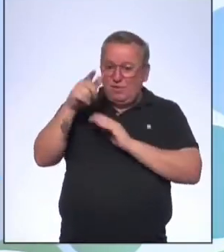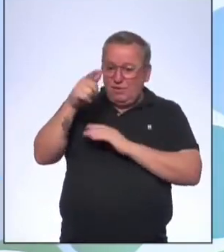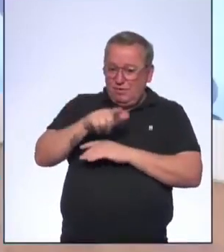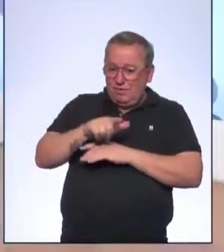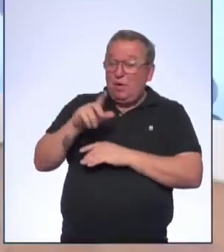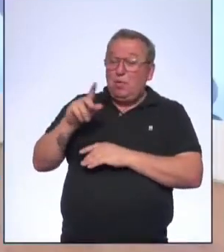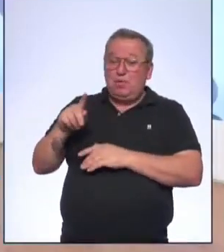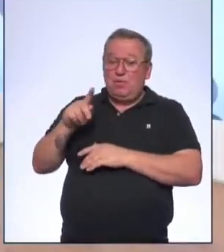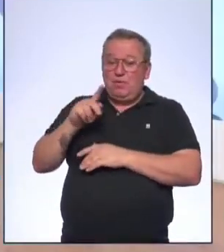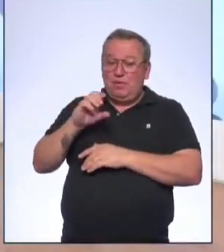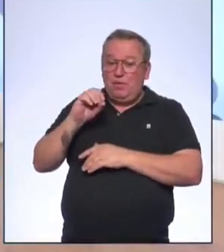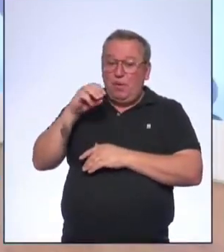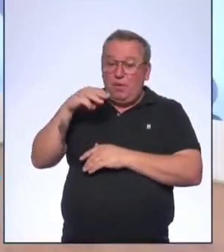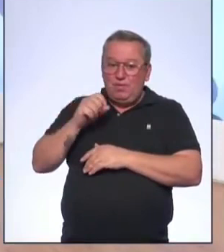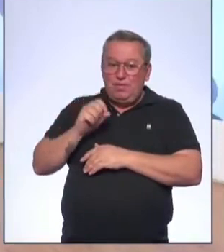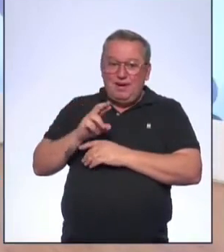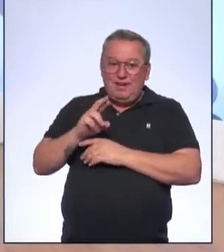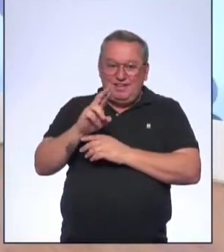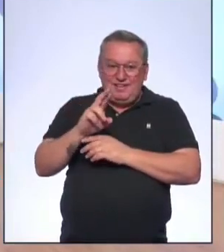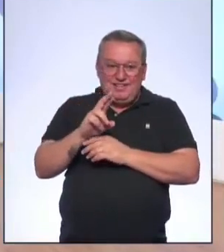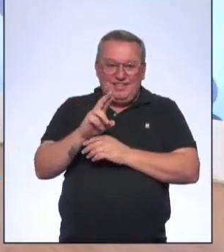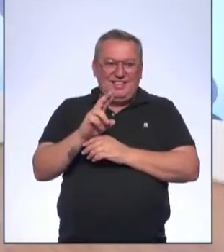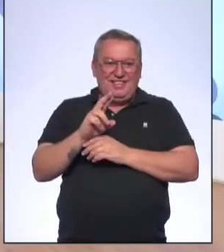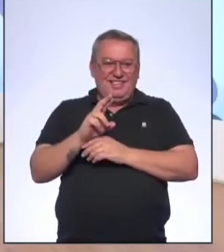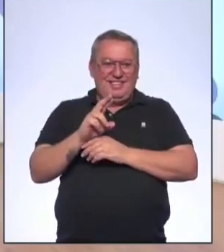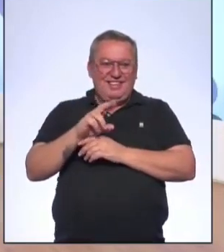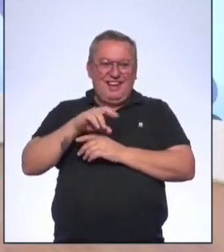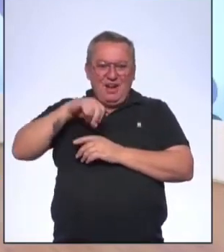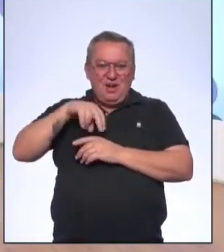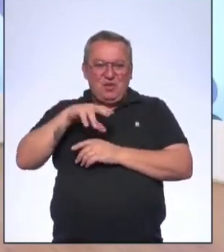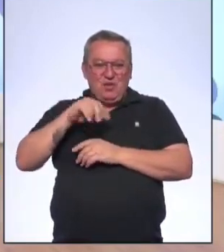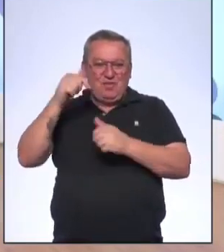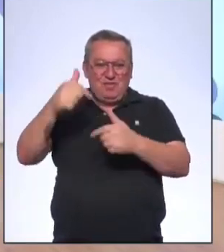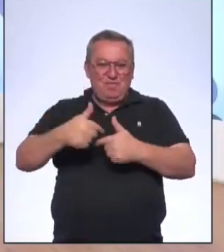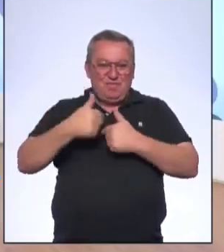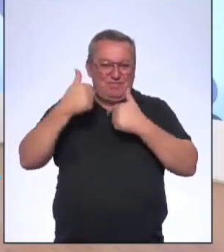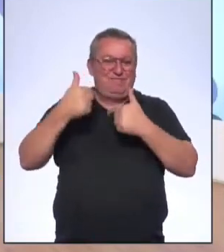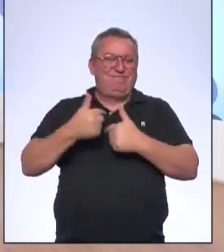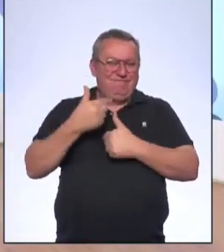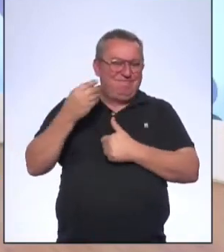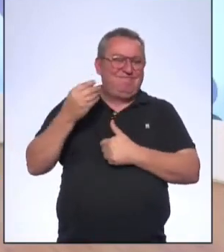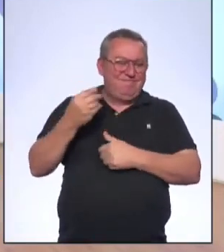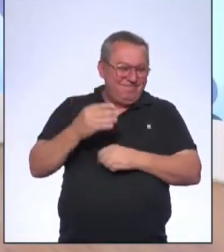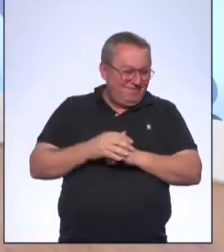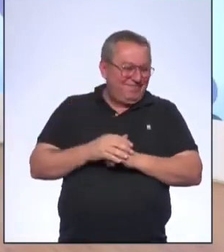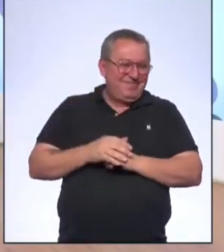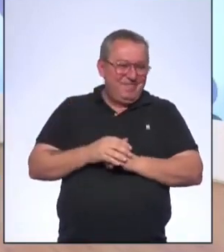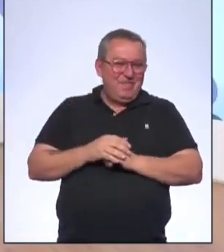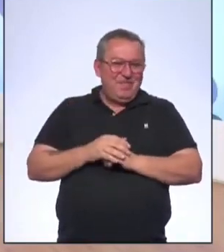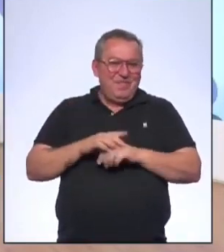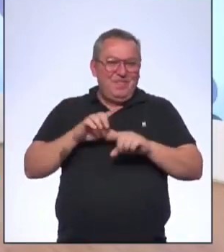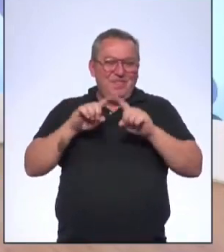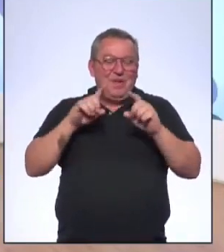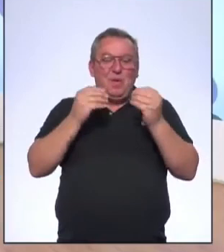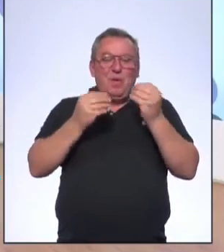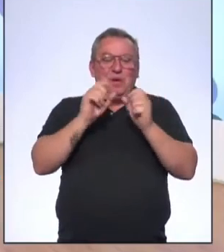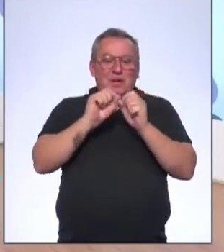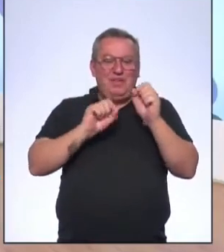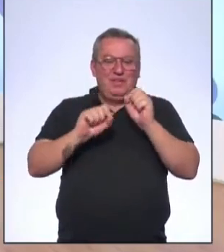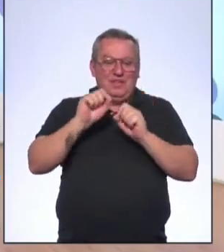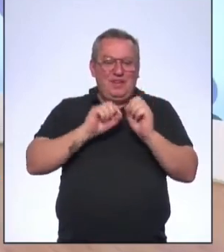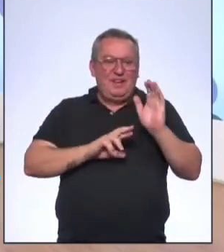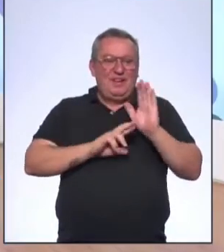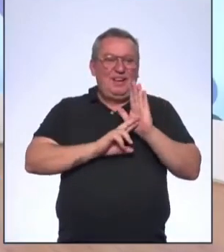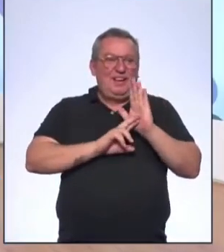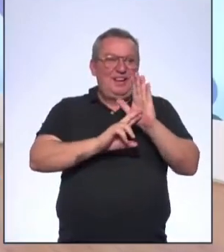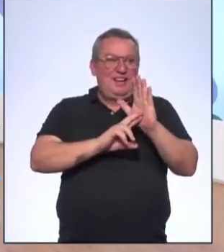professor Osmar, e o Jonas vai me zoar muito por conta disso. Professor Osmar, como que a gente faz essa